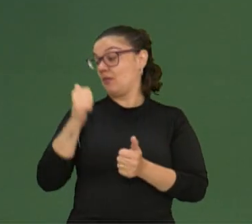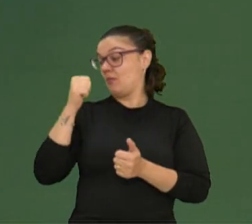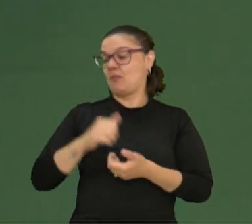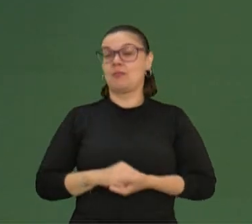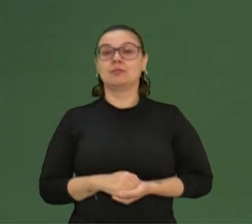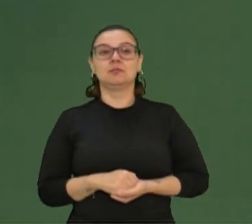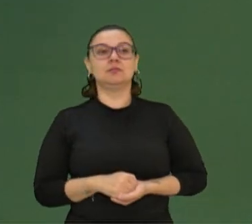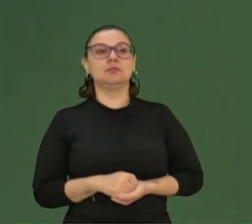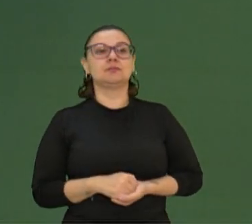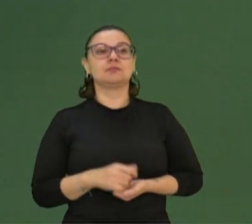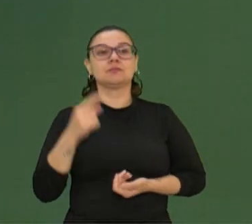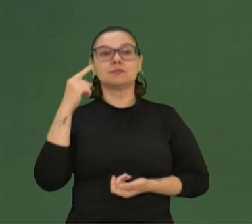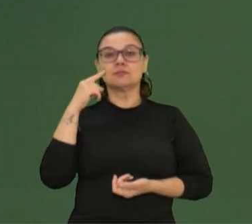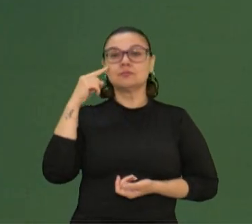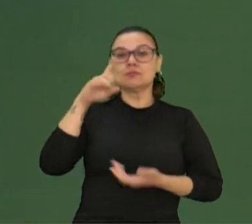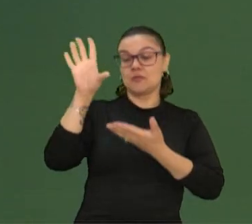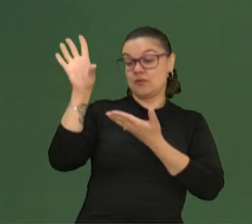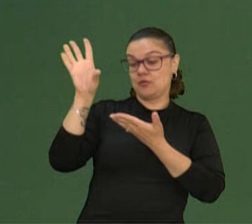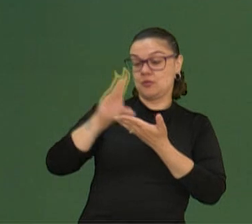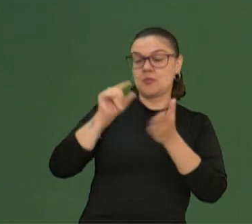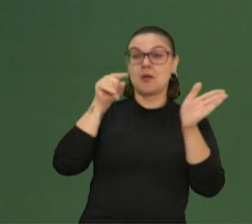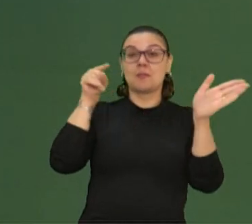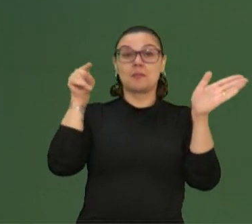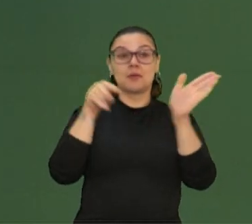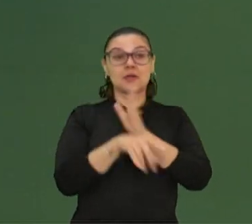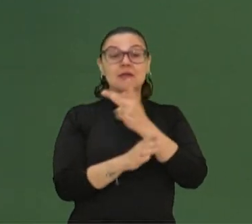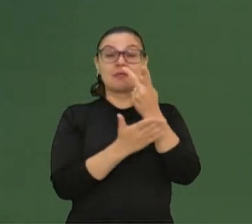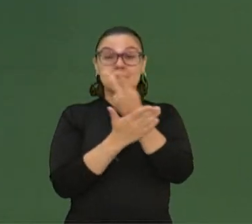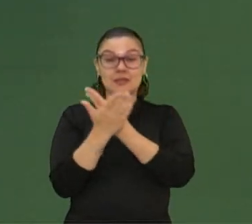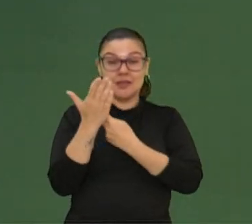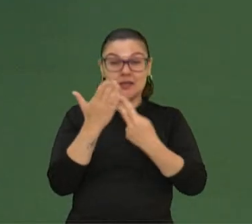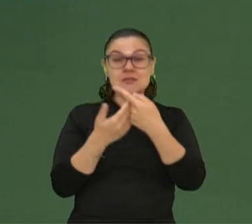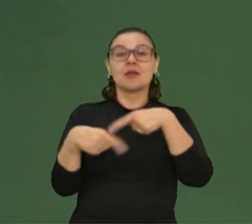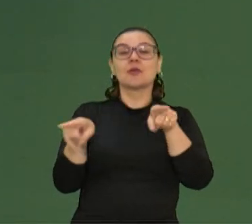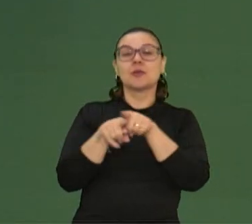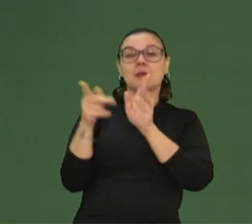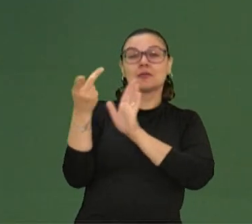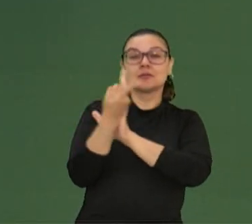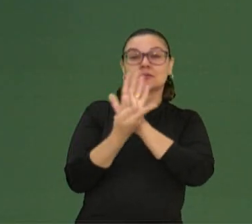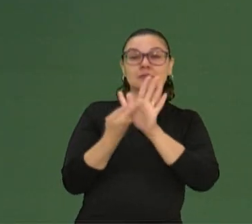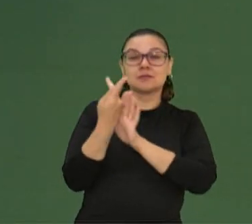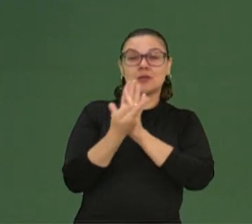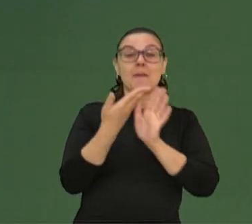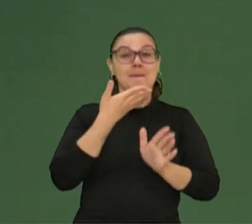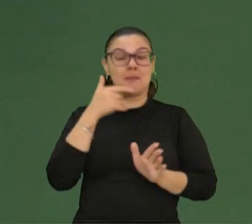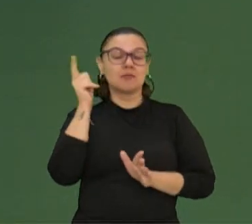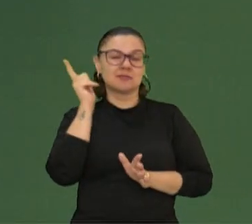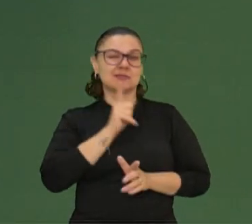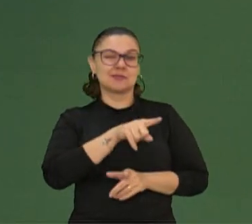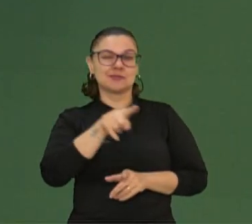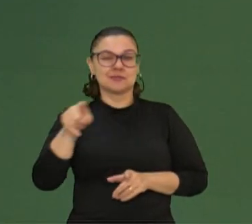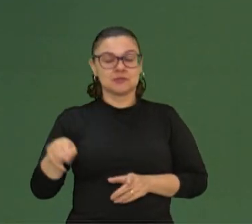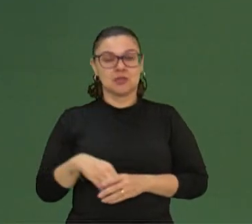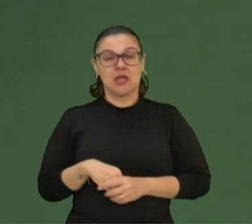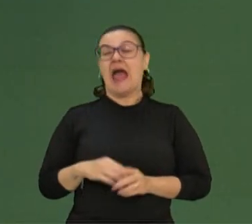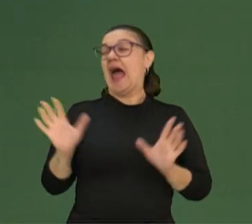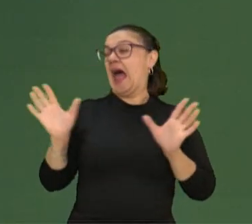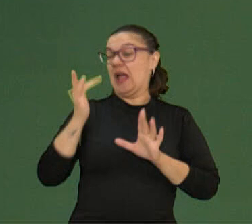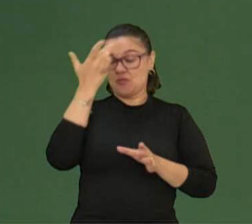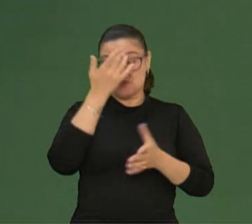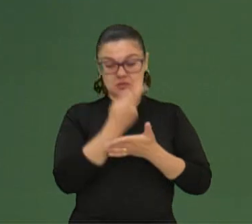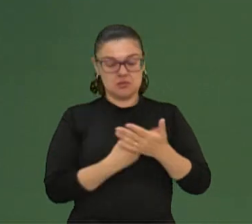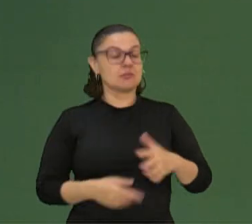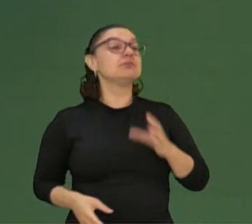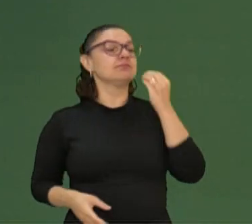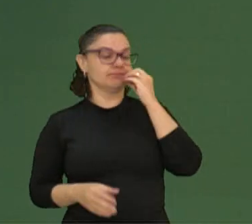vocês. Esse aqui vocês vão precisar anotar a pergunta. E o esqueminha que está aqui representado. Com a melhor qualidade que você puder. Não sou desenhista, professor.